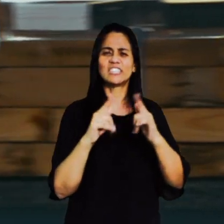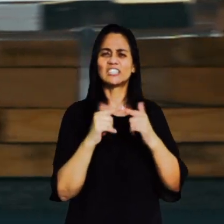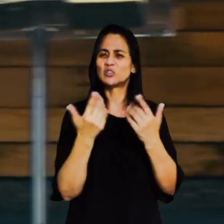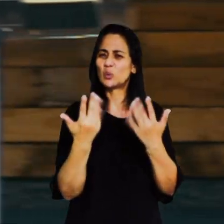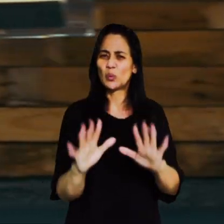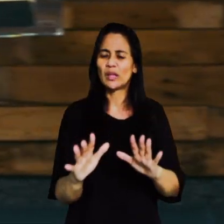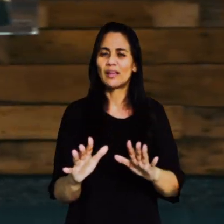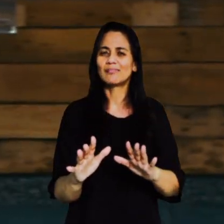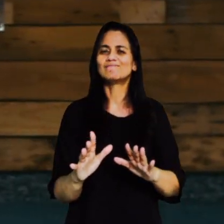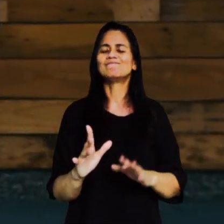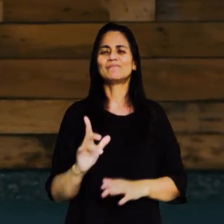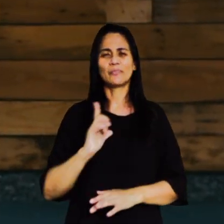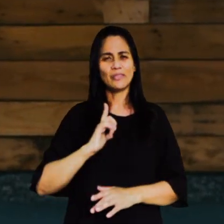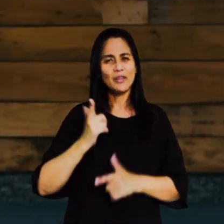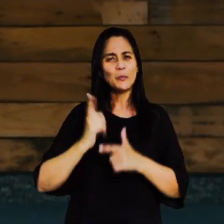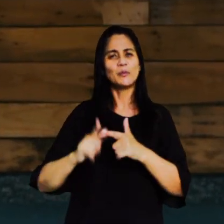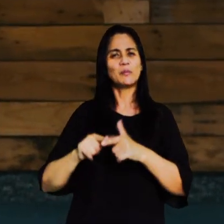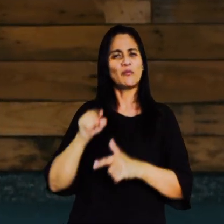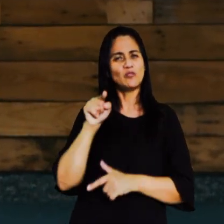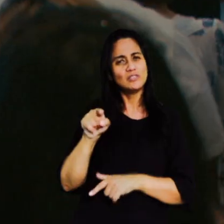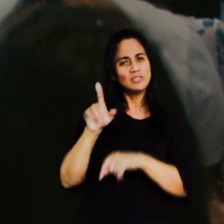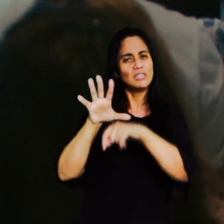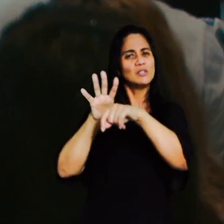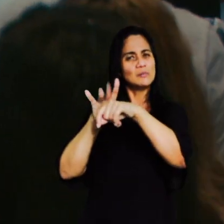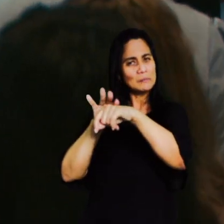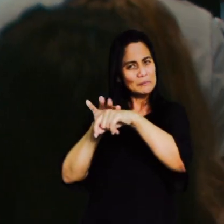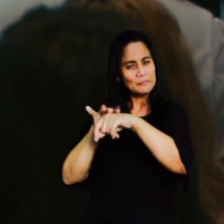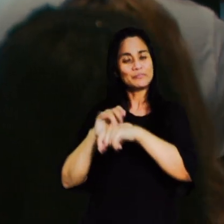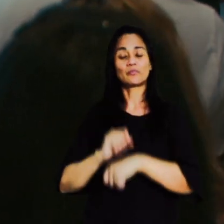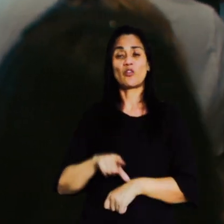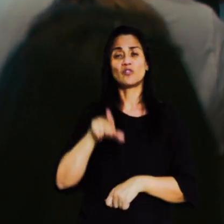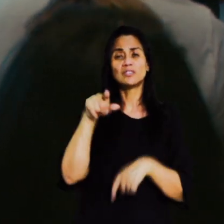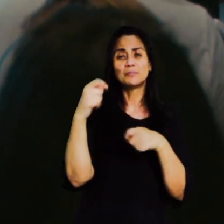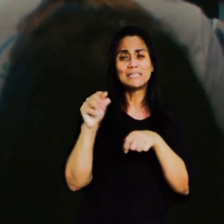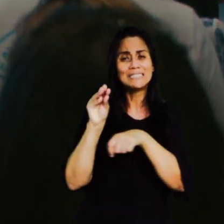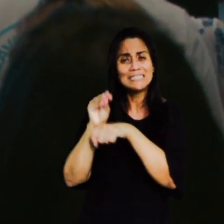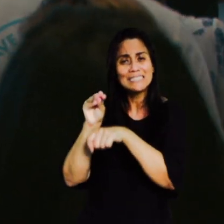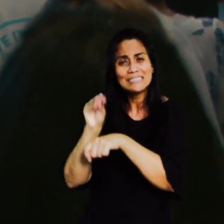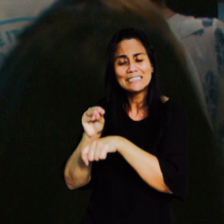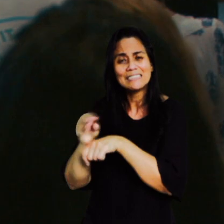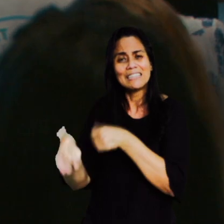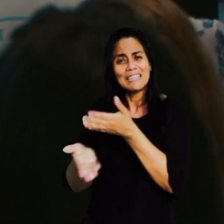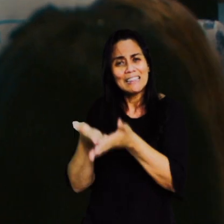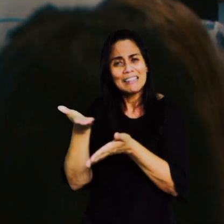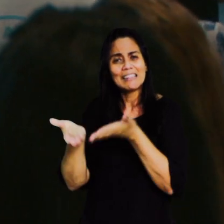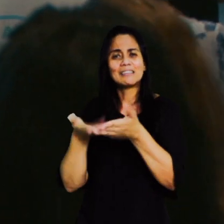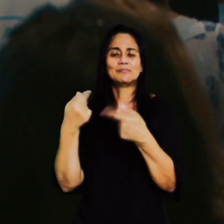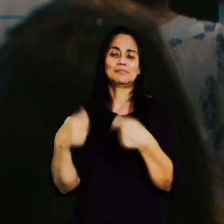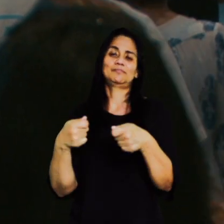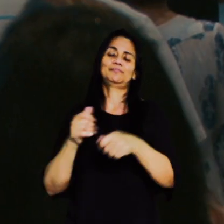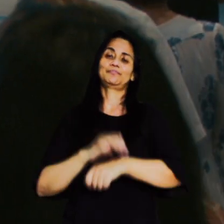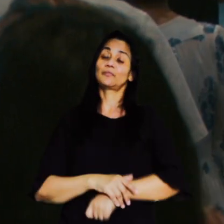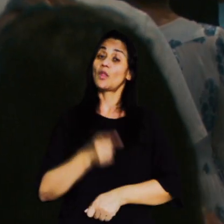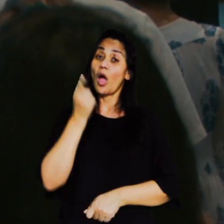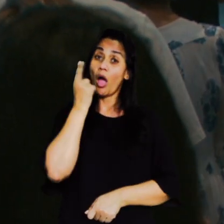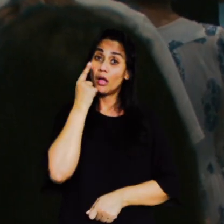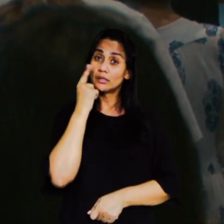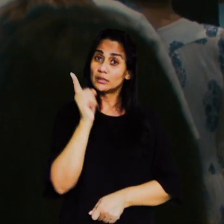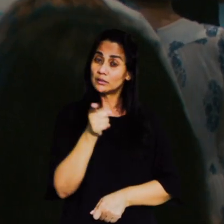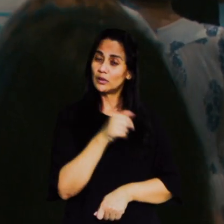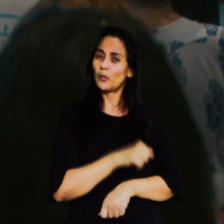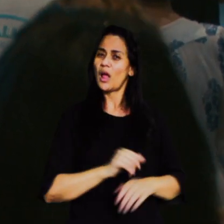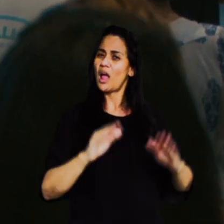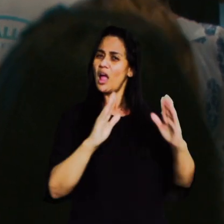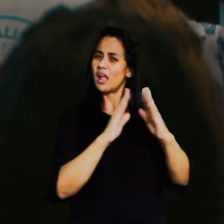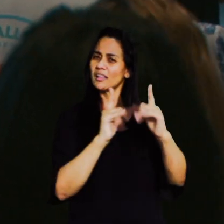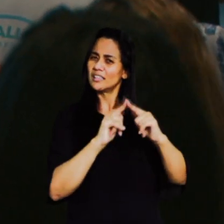errado? Você está doente e precisa ser tratado pelo próprio Cristo. Agora presta atenção. Presta atenção. A igreja de Atos deixou